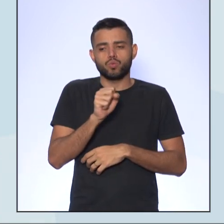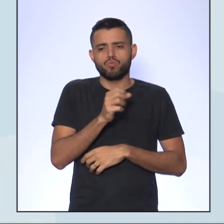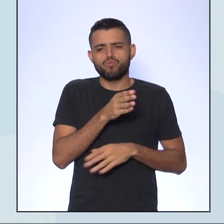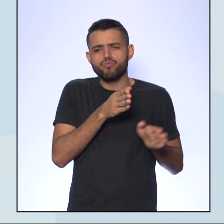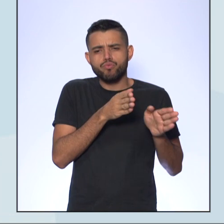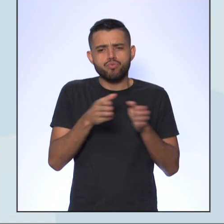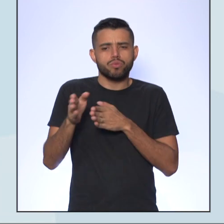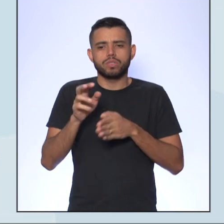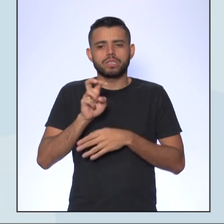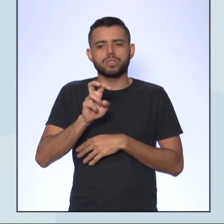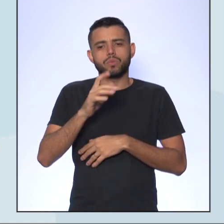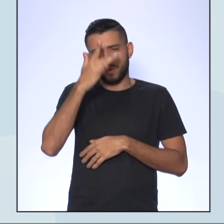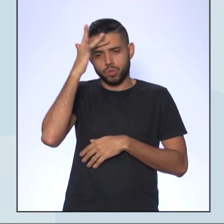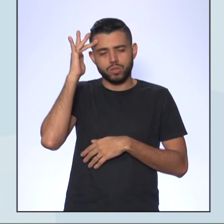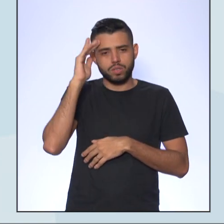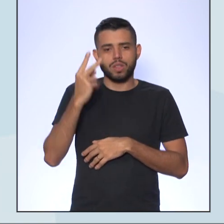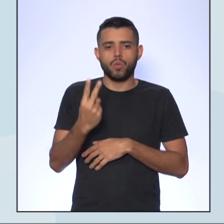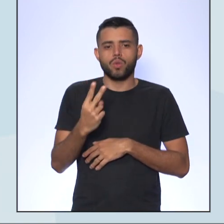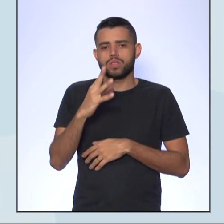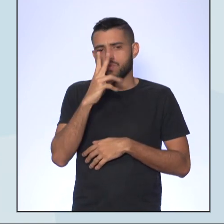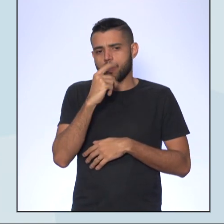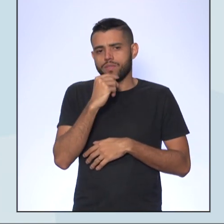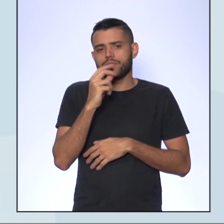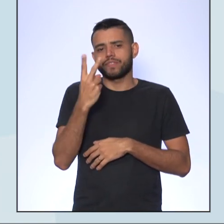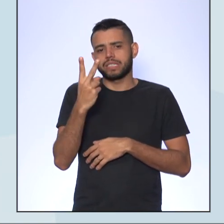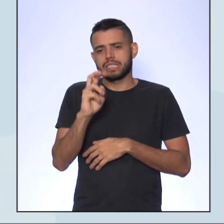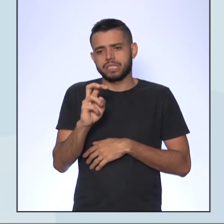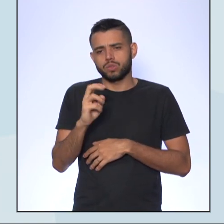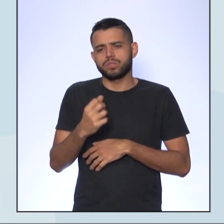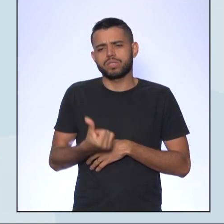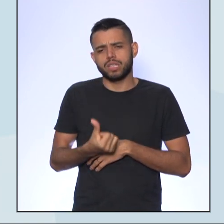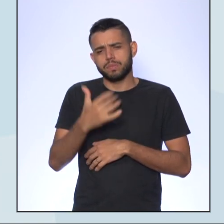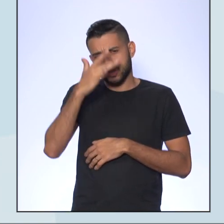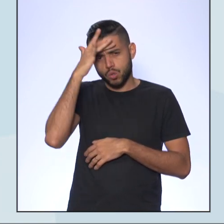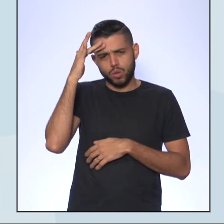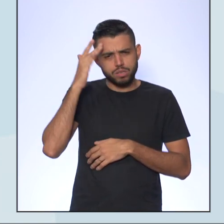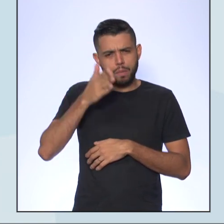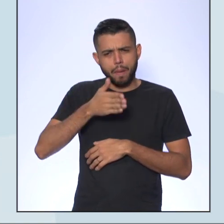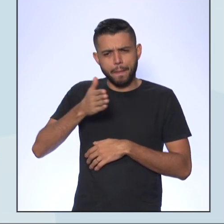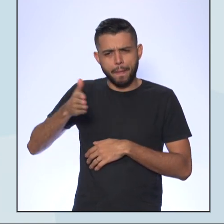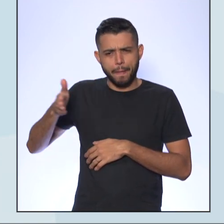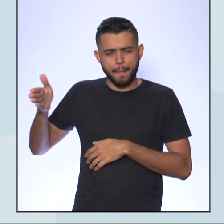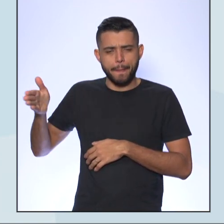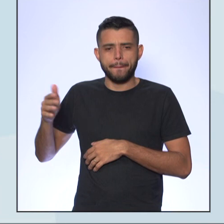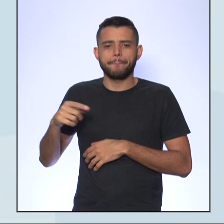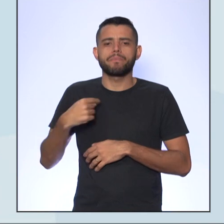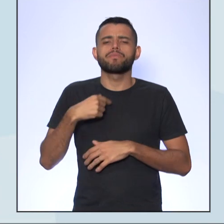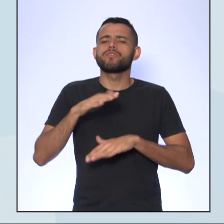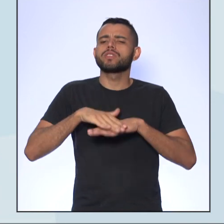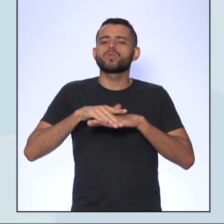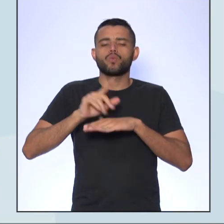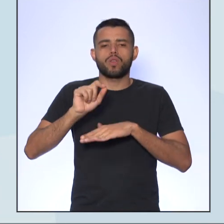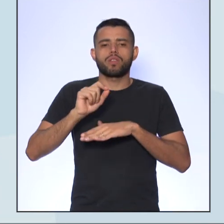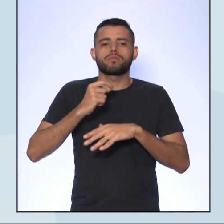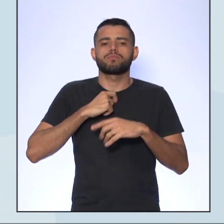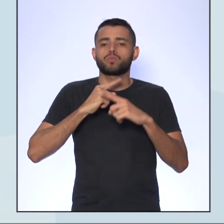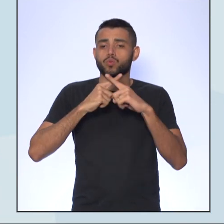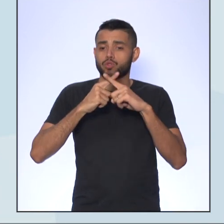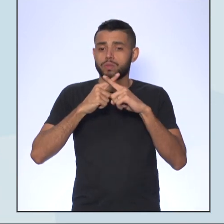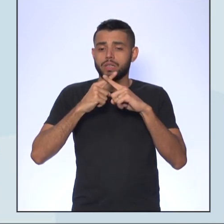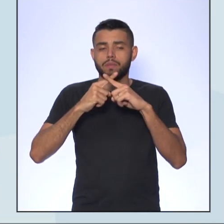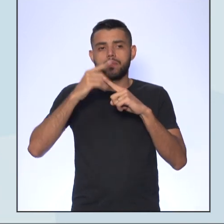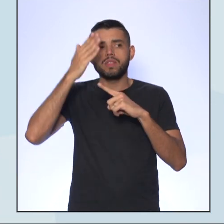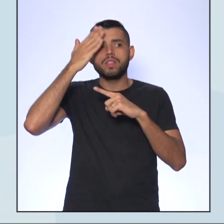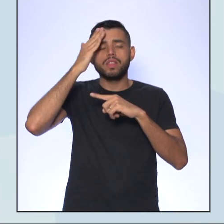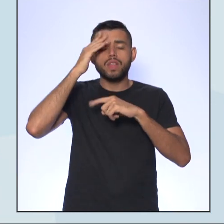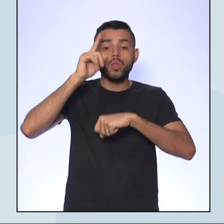pessoas. Na máquina 2 demorava 25 e 6 e assim por diante. O que eu tinha que fazer? Multiplicar para entender o